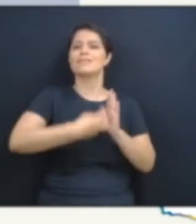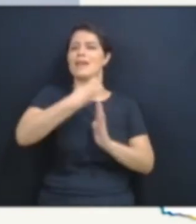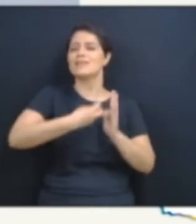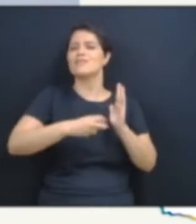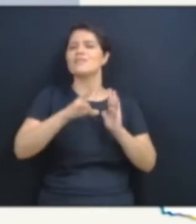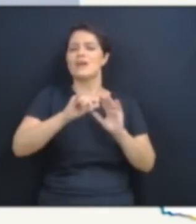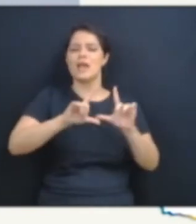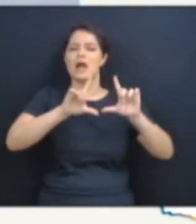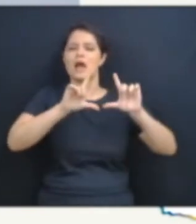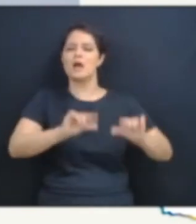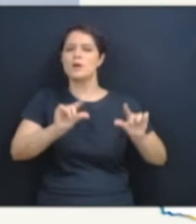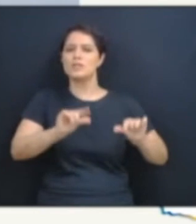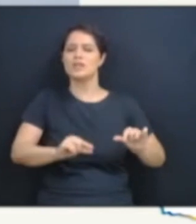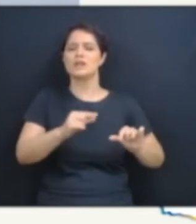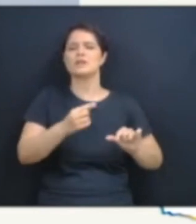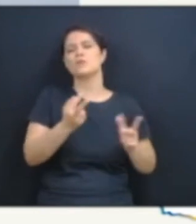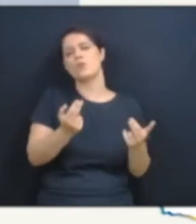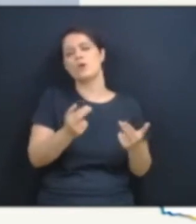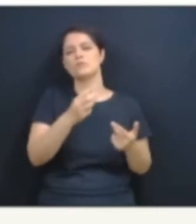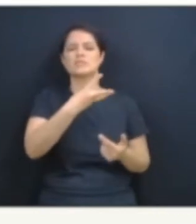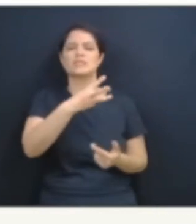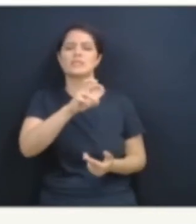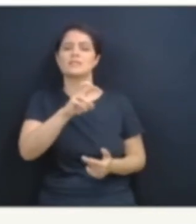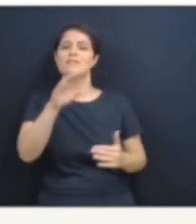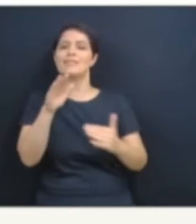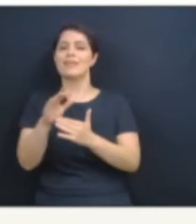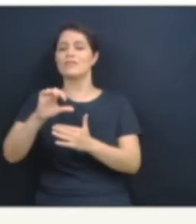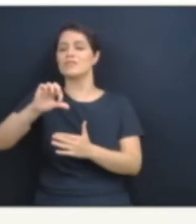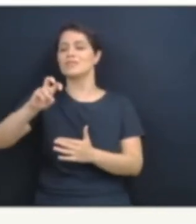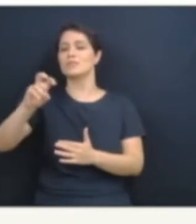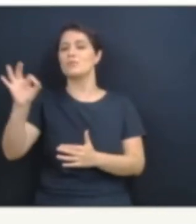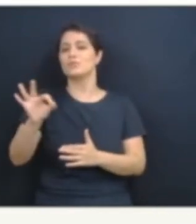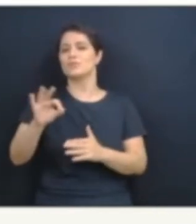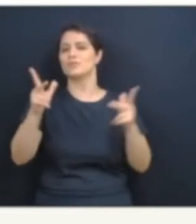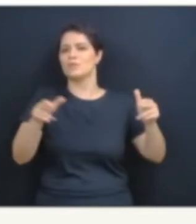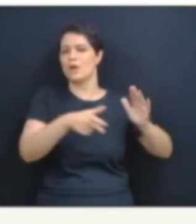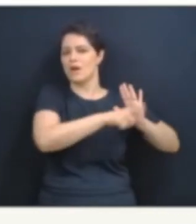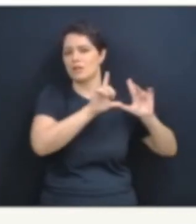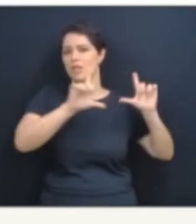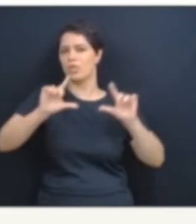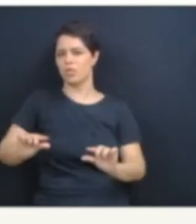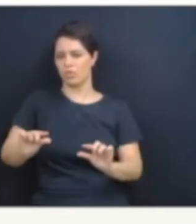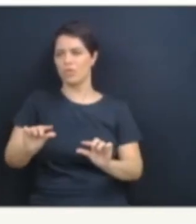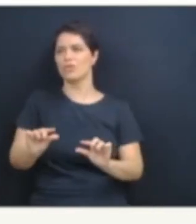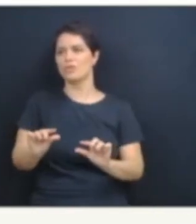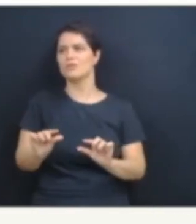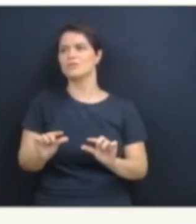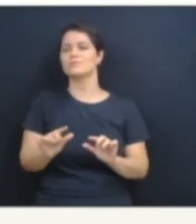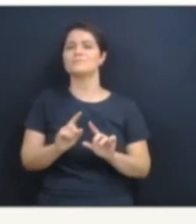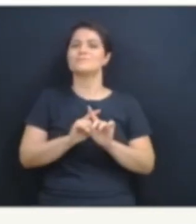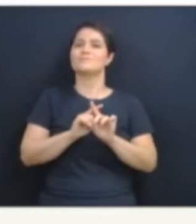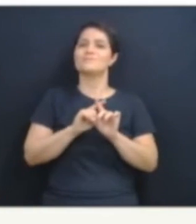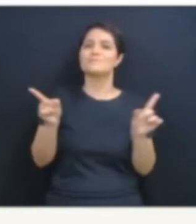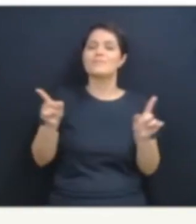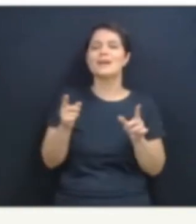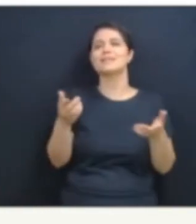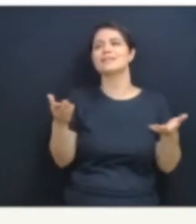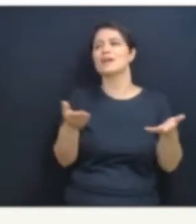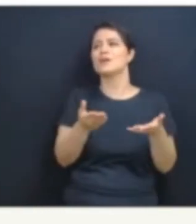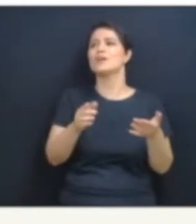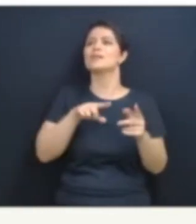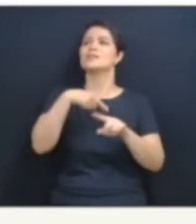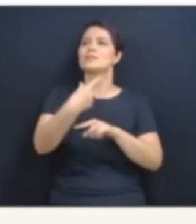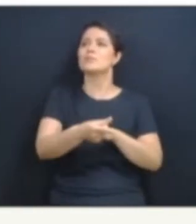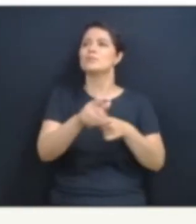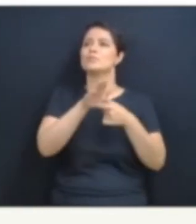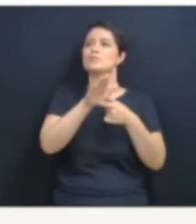modelo anterior. Depois da primeira apresentação do Tarcísio, o Paraná, a agência do Estado, soltou que a tarifa ia baixar em